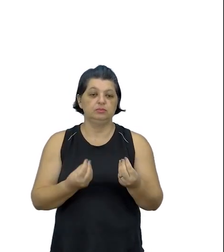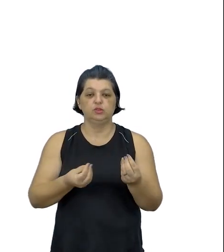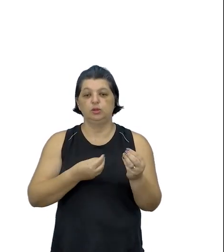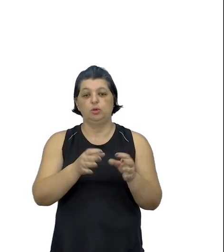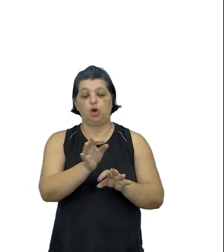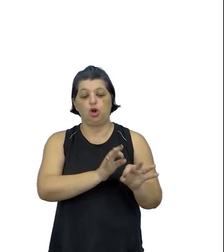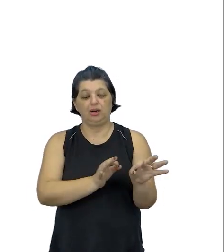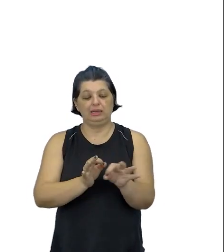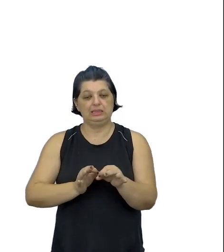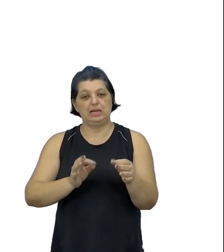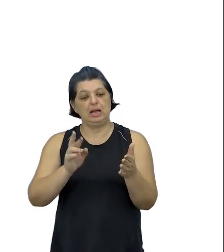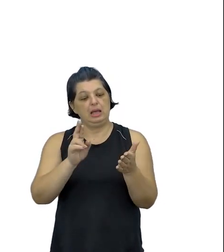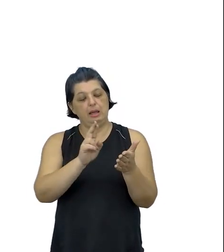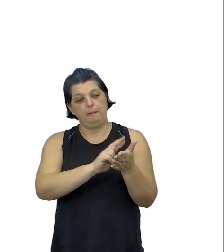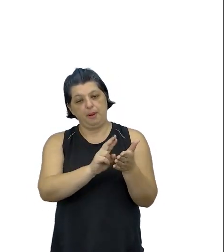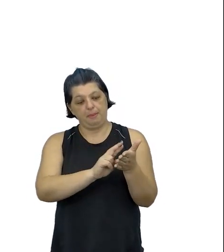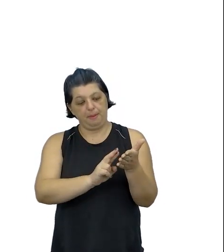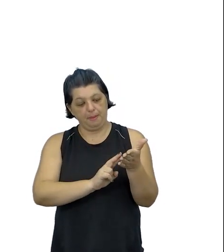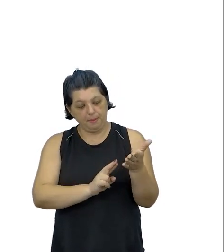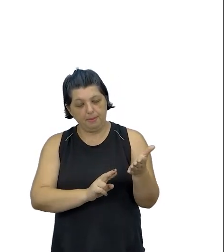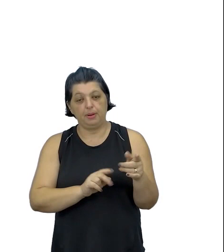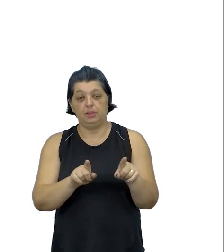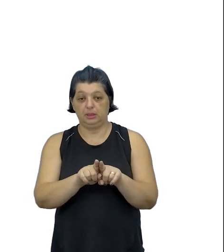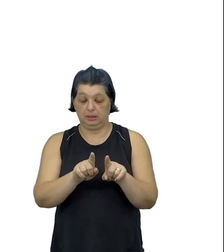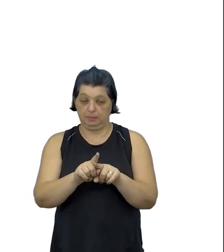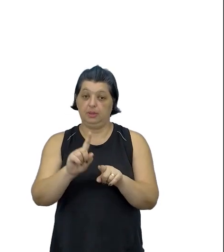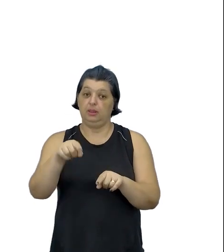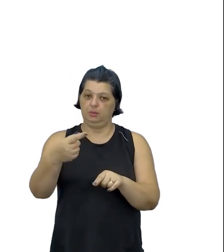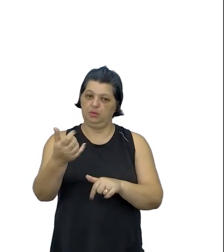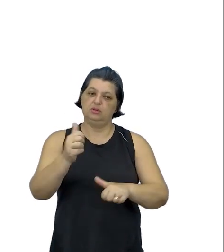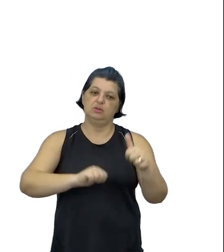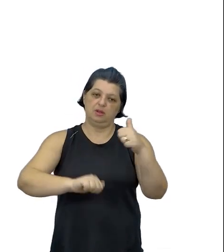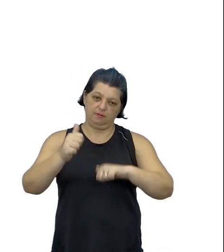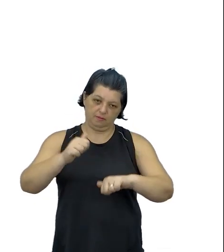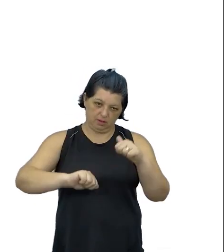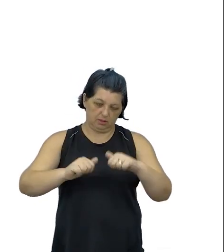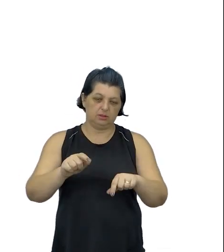apresentações, bem como serão as avaliações também, certo?